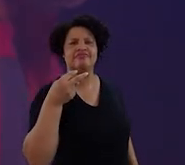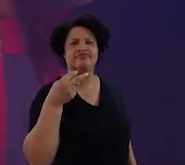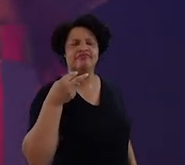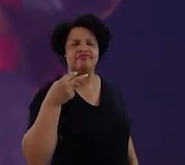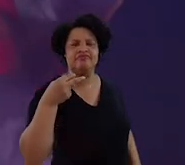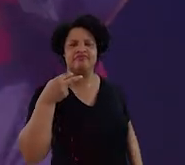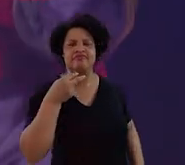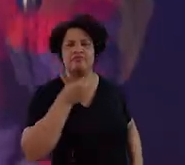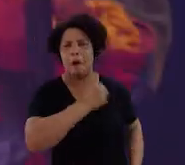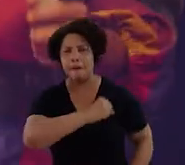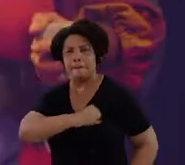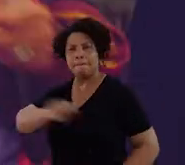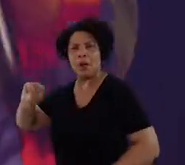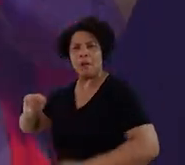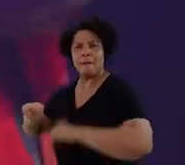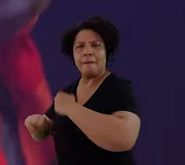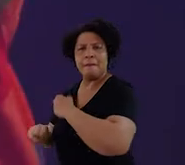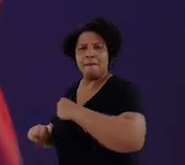Que é nosso,